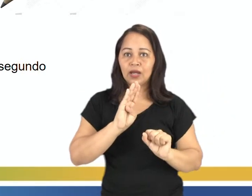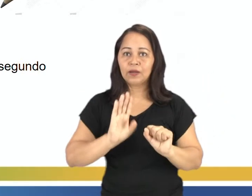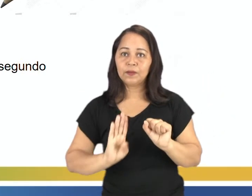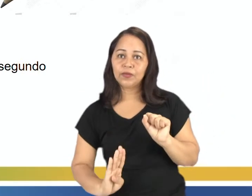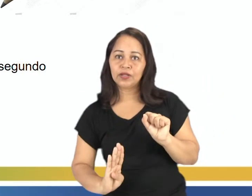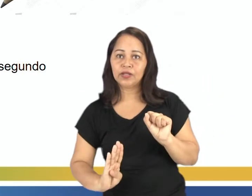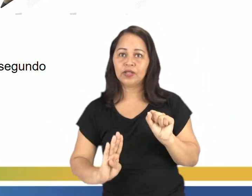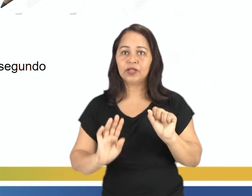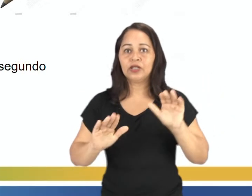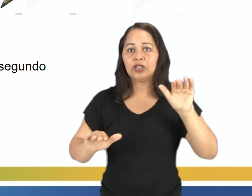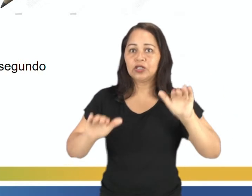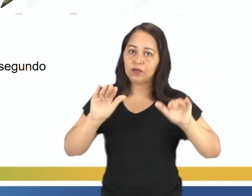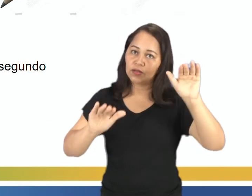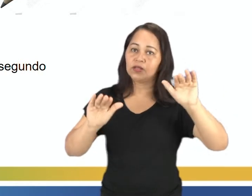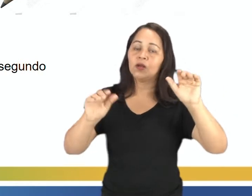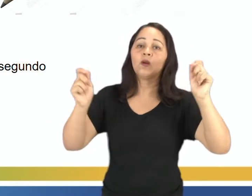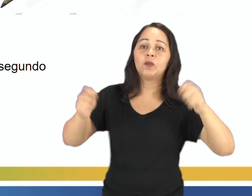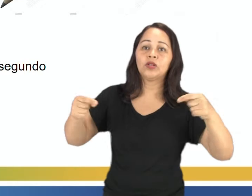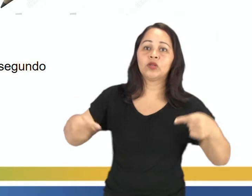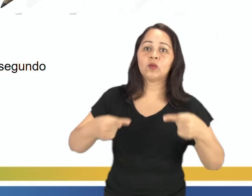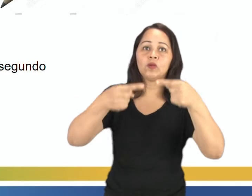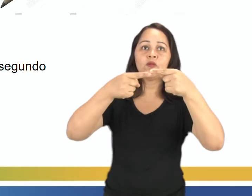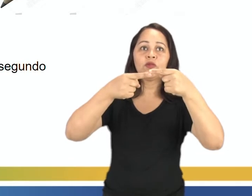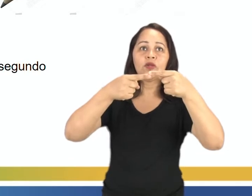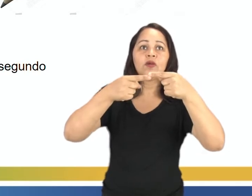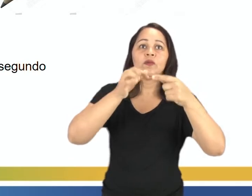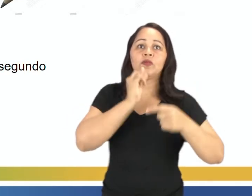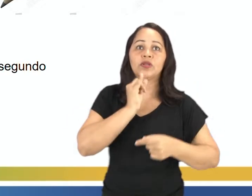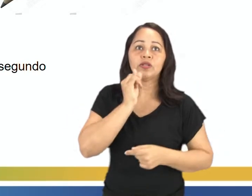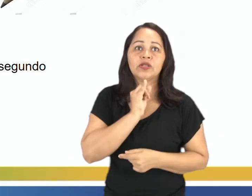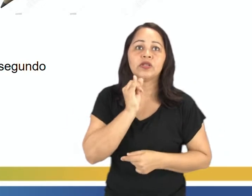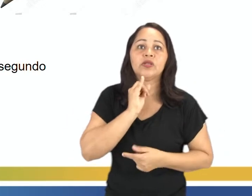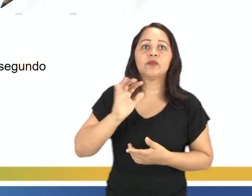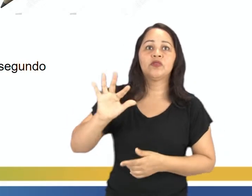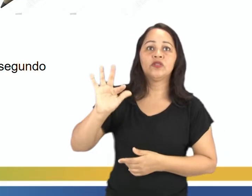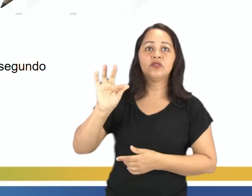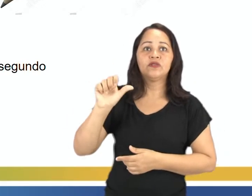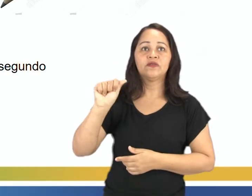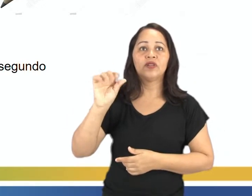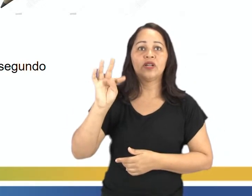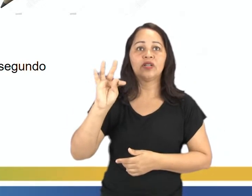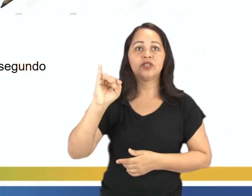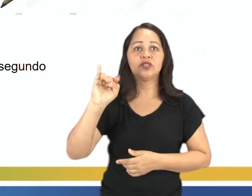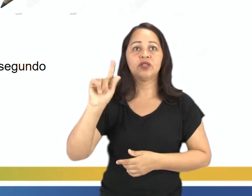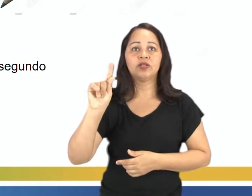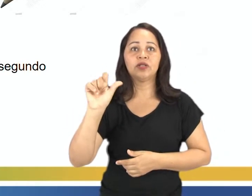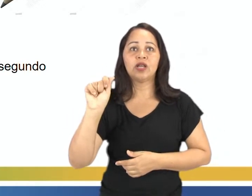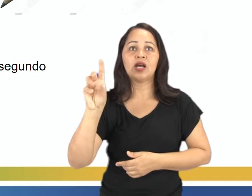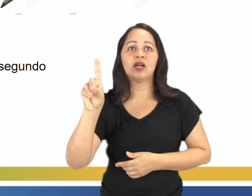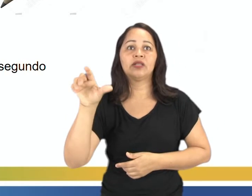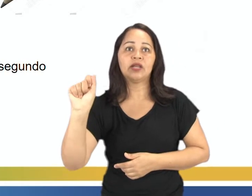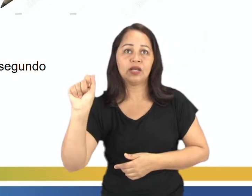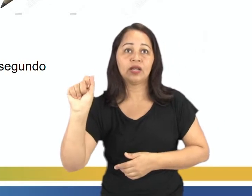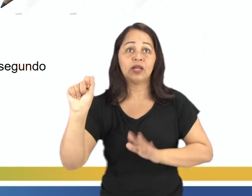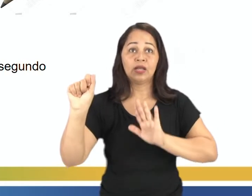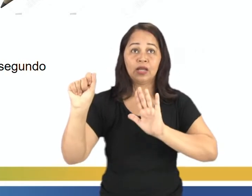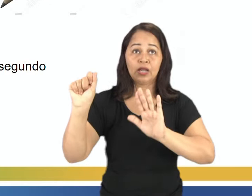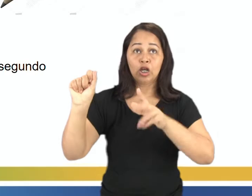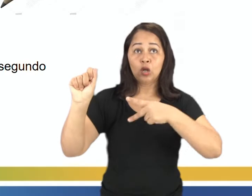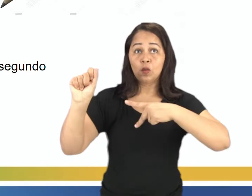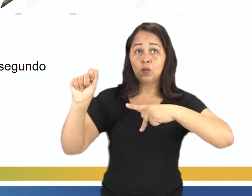elas são alternadas. Cheguei, chegaste, vinhas fatigada. Marcamos aí o